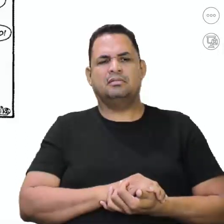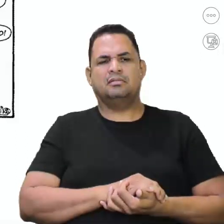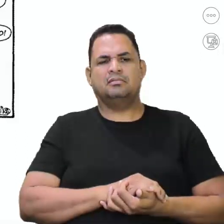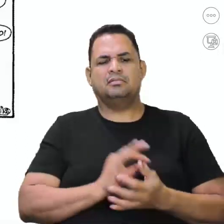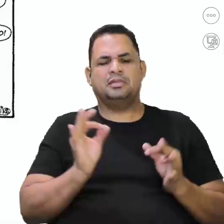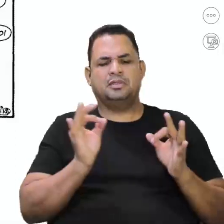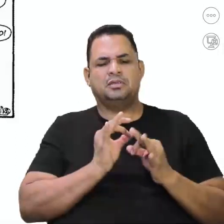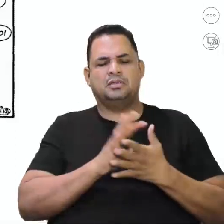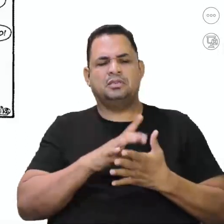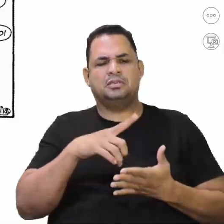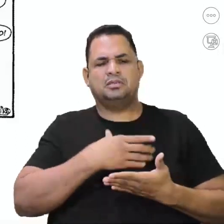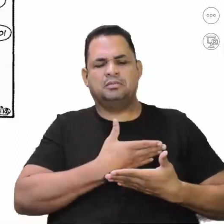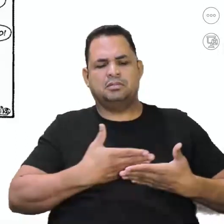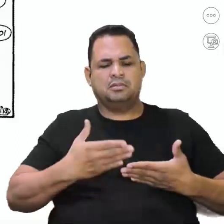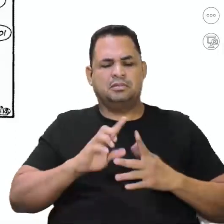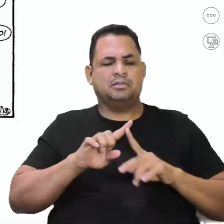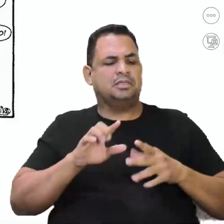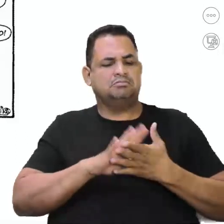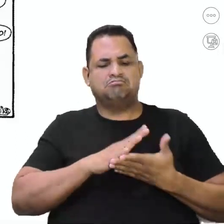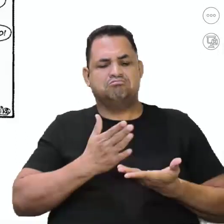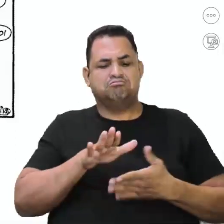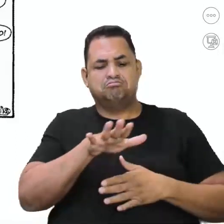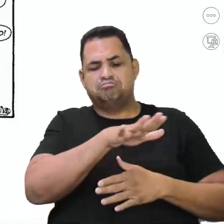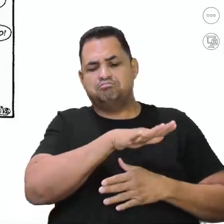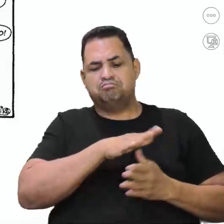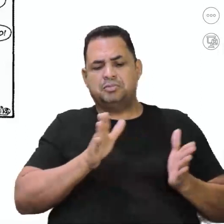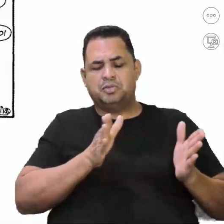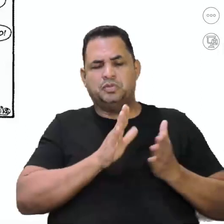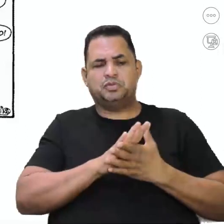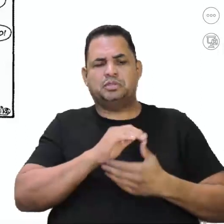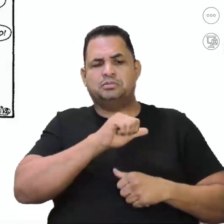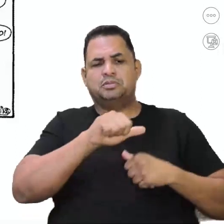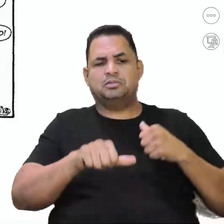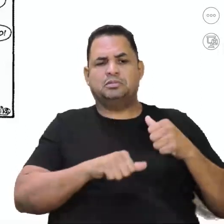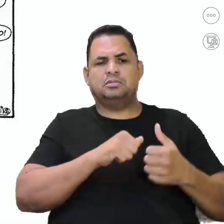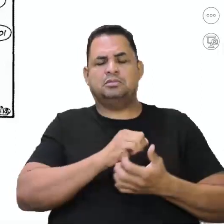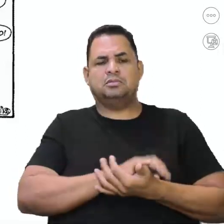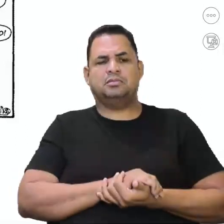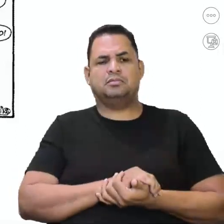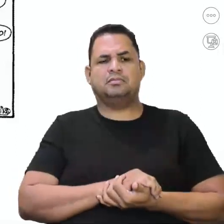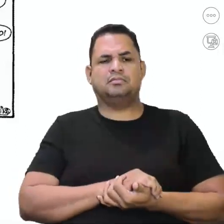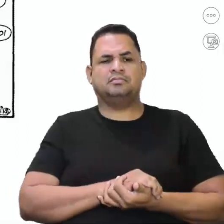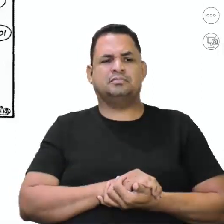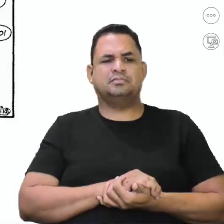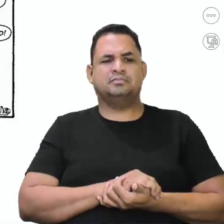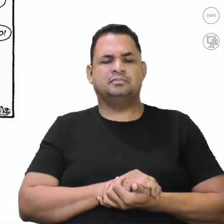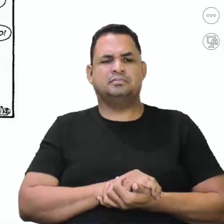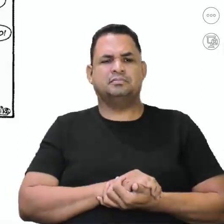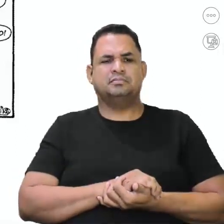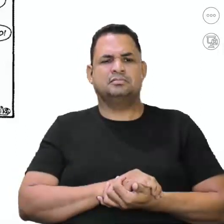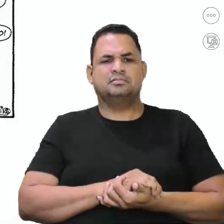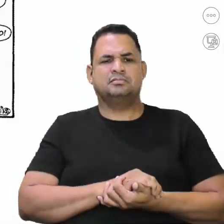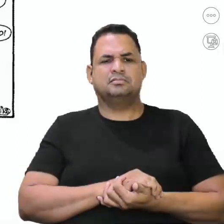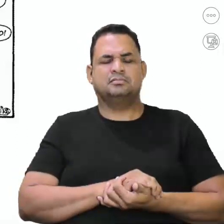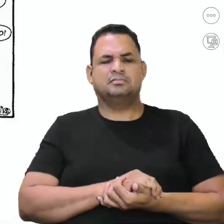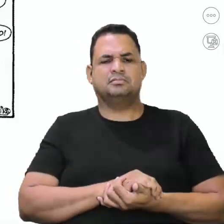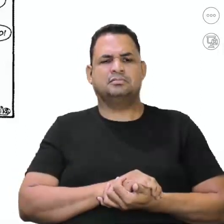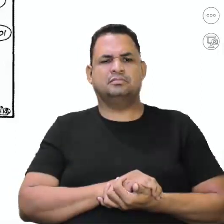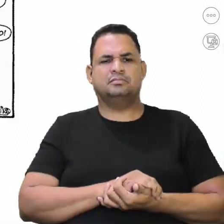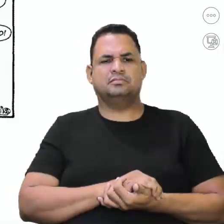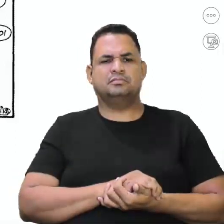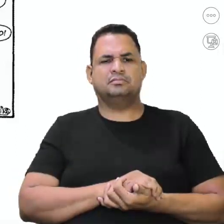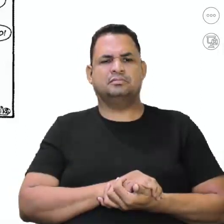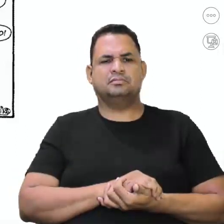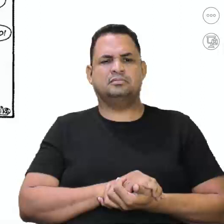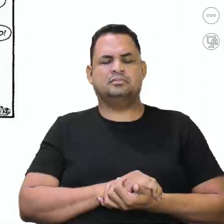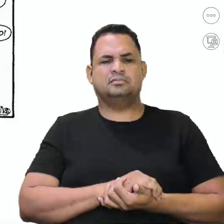é ótimo ter bebês, Susanita, mas os tempos mudaram. Besides, being a mother today, a